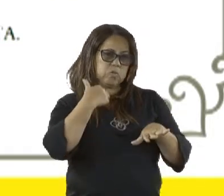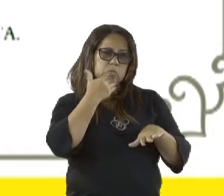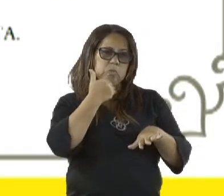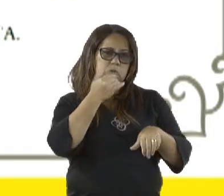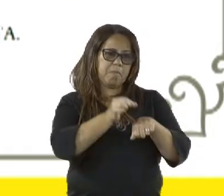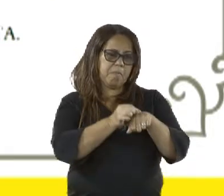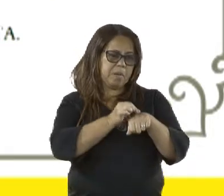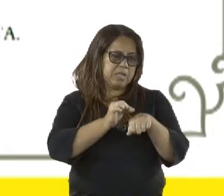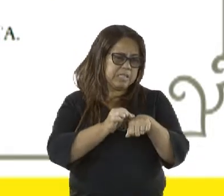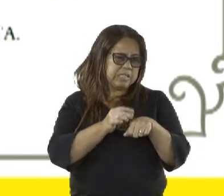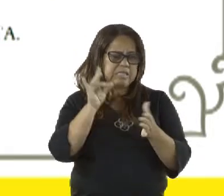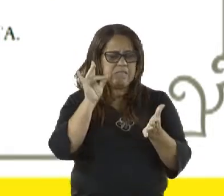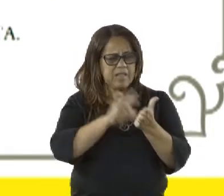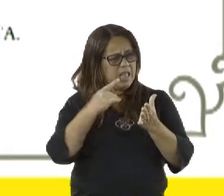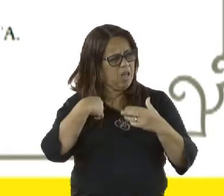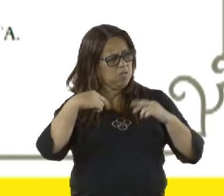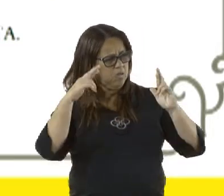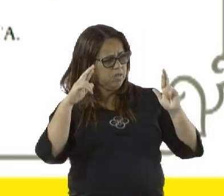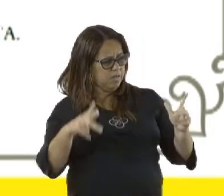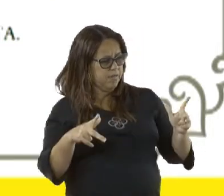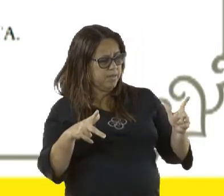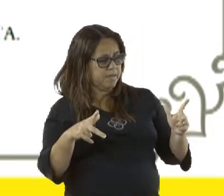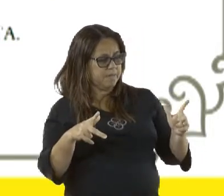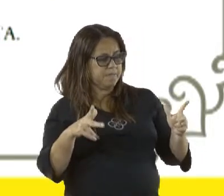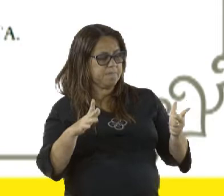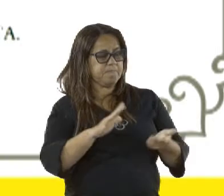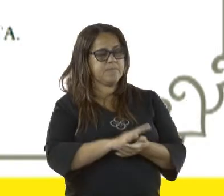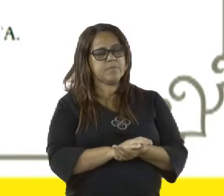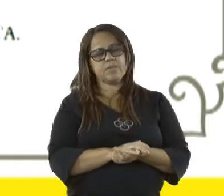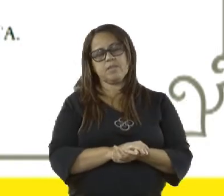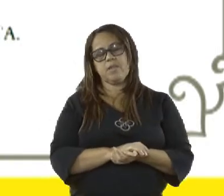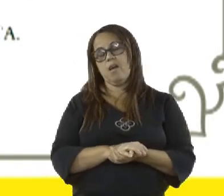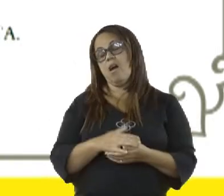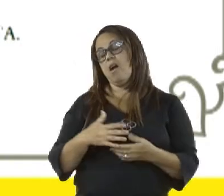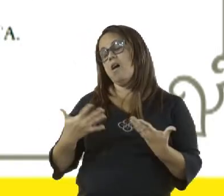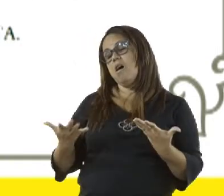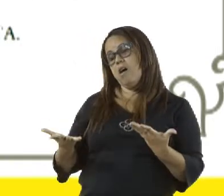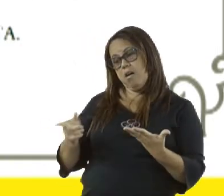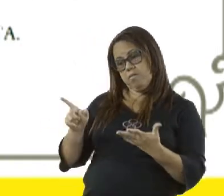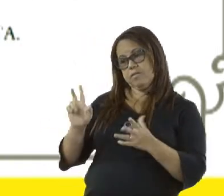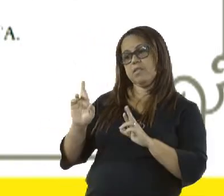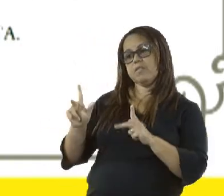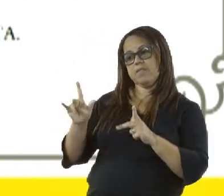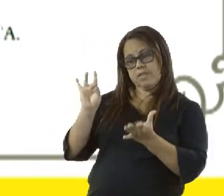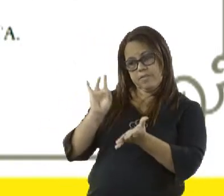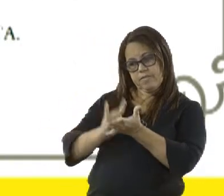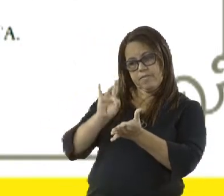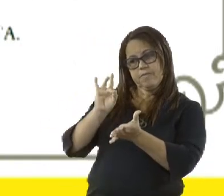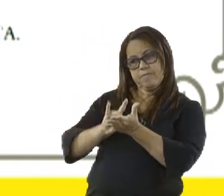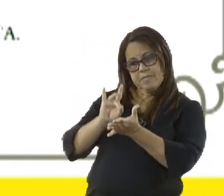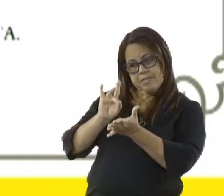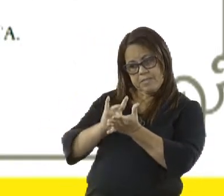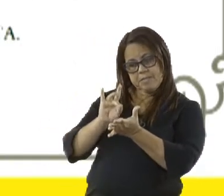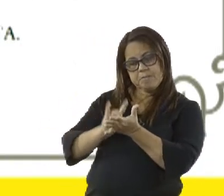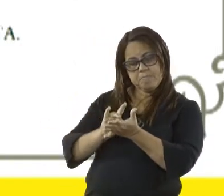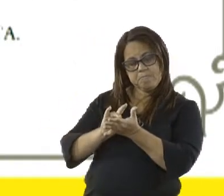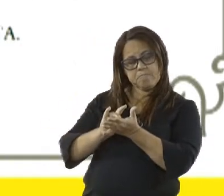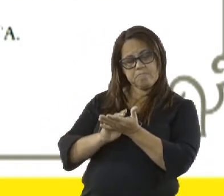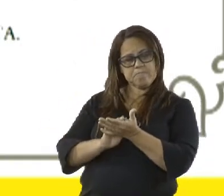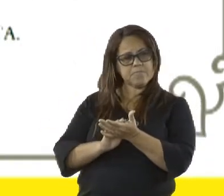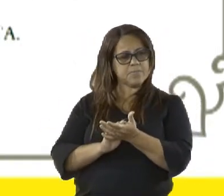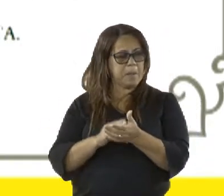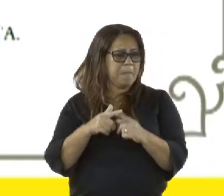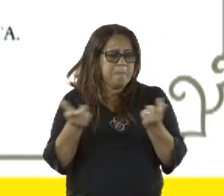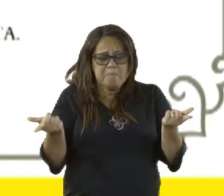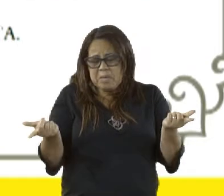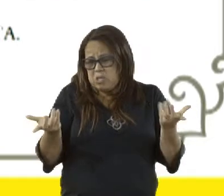bolinhas. A verdade é que eu sou diferente. Disse a Joaninha. Ah, sim, você é mesmo diferente, exclamou a lagarta e continuou. Mas quem não